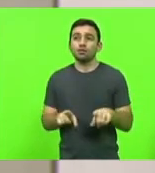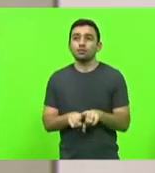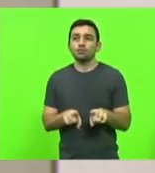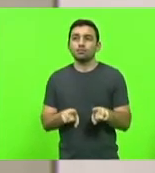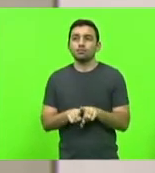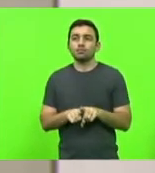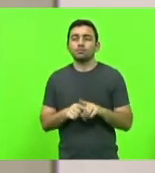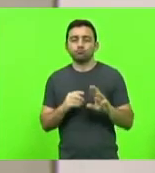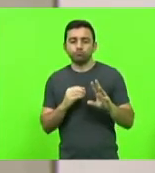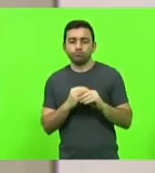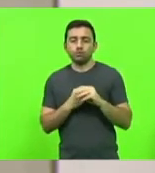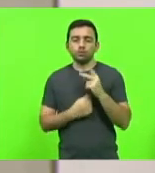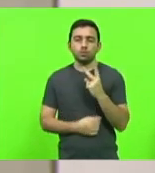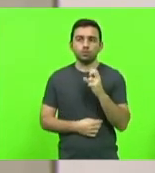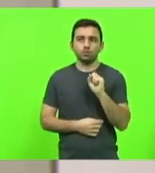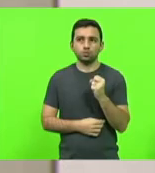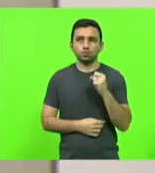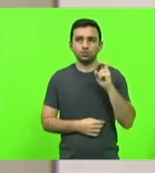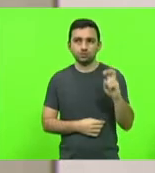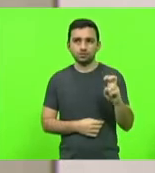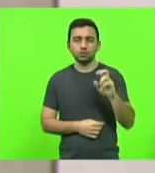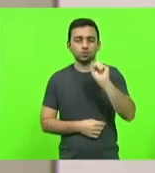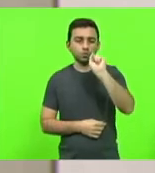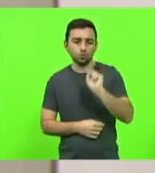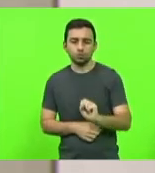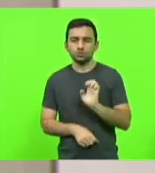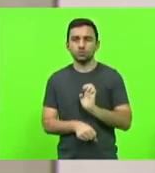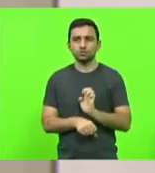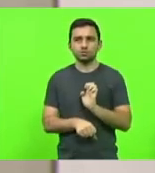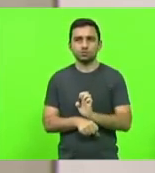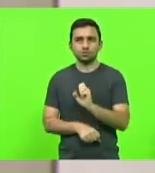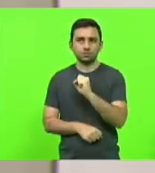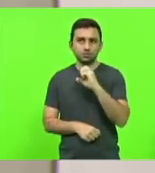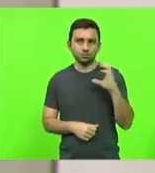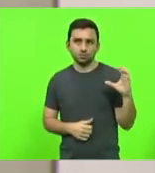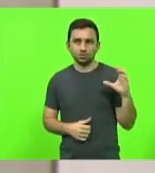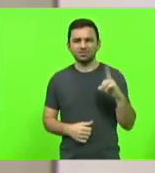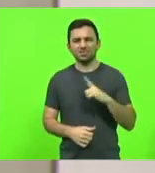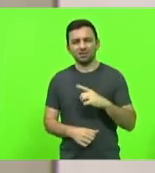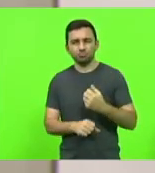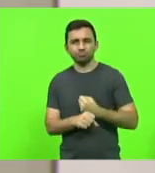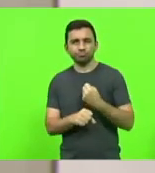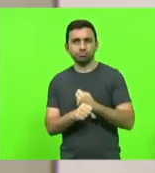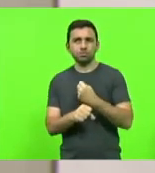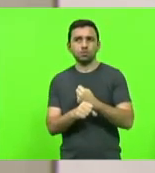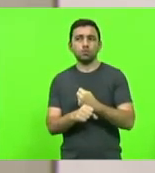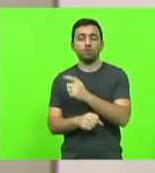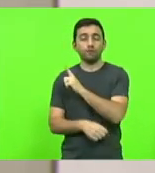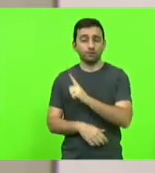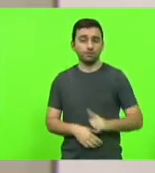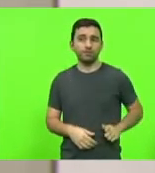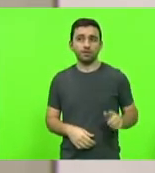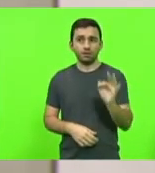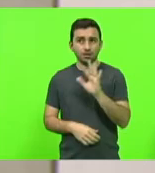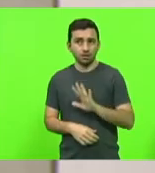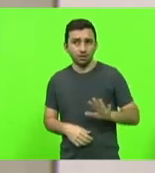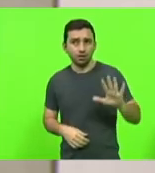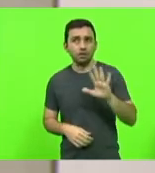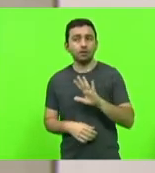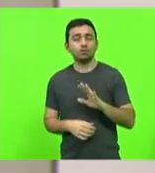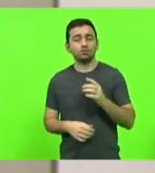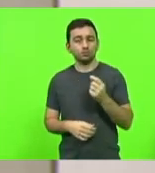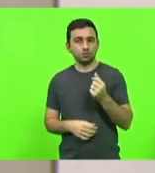a 285, que é no sul do Estado de Santa Catarina. Então, nós teremos obras andando do governo federal com recursos de Santa